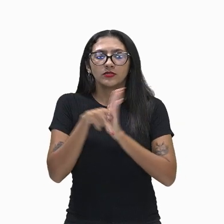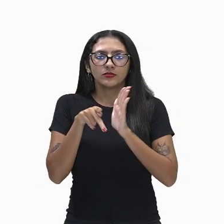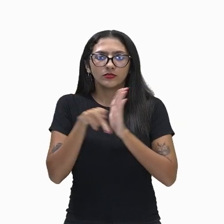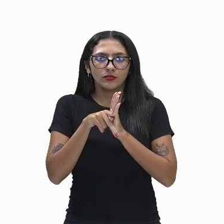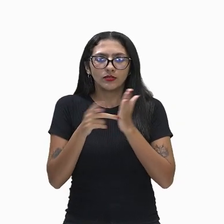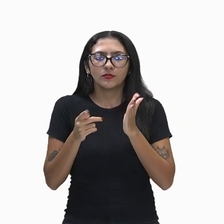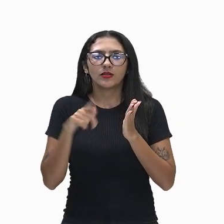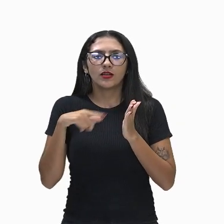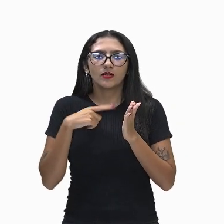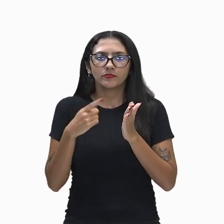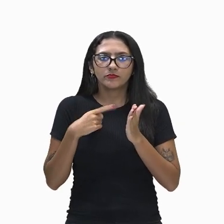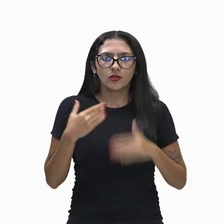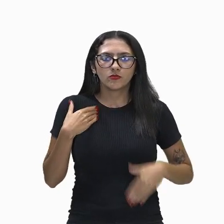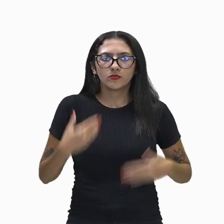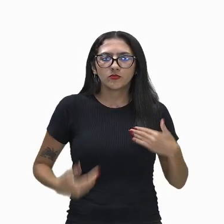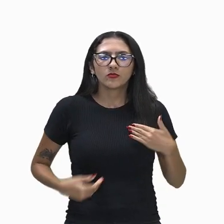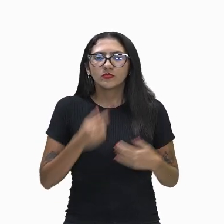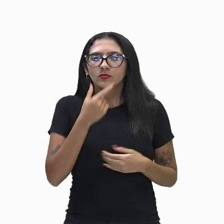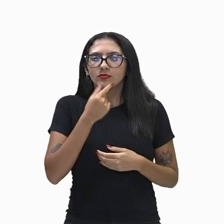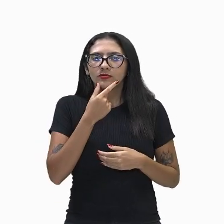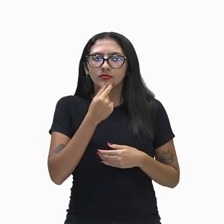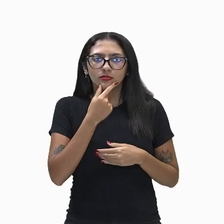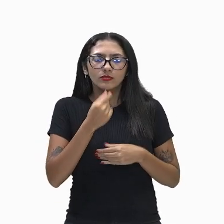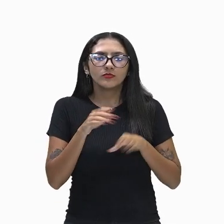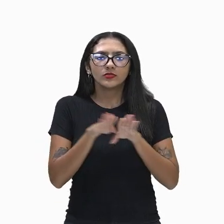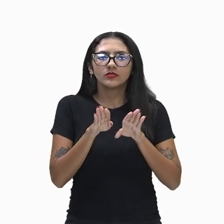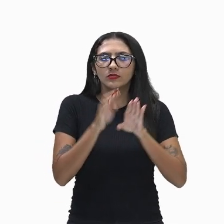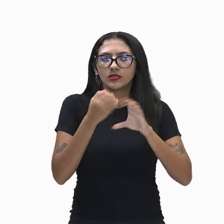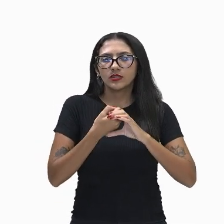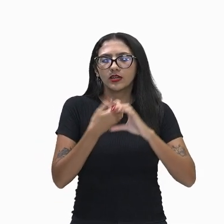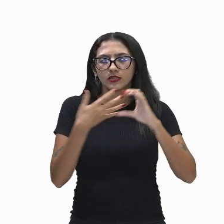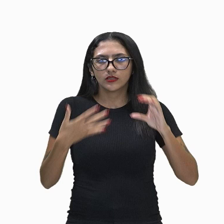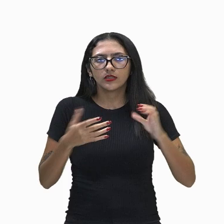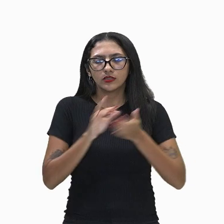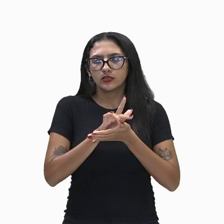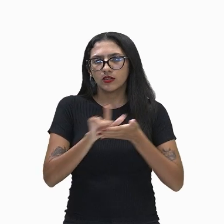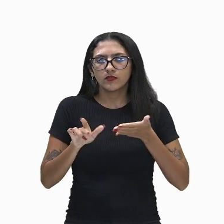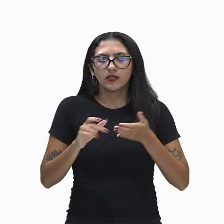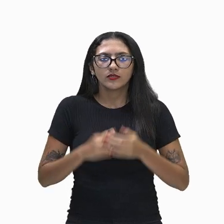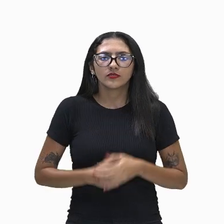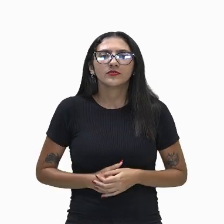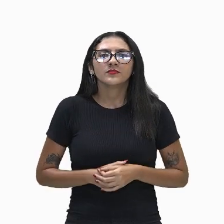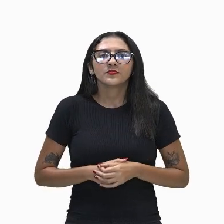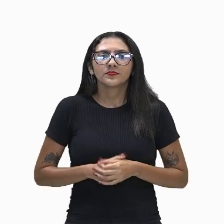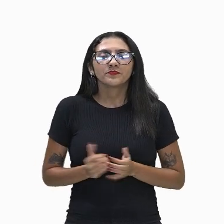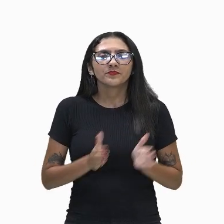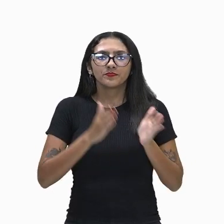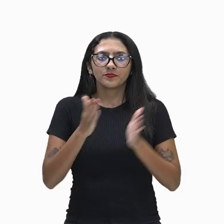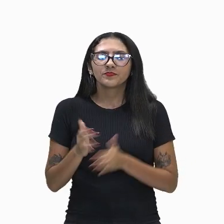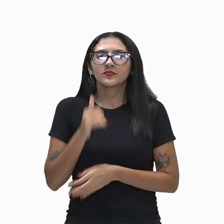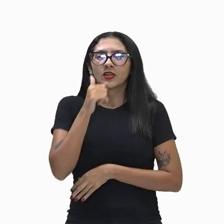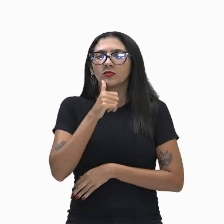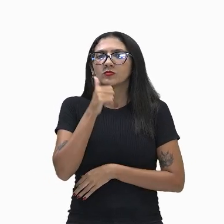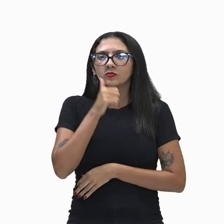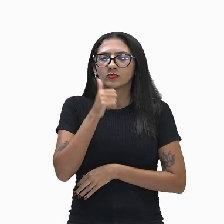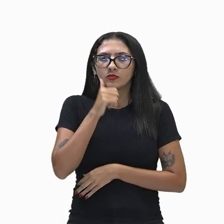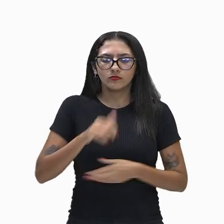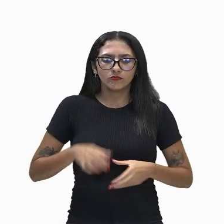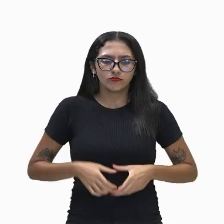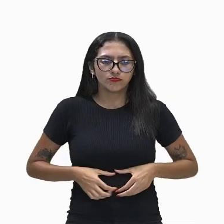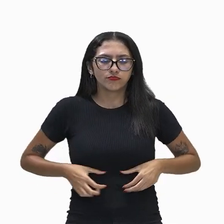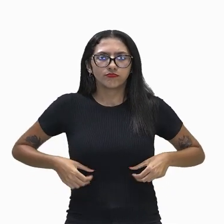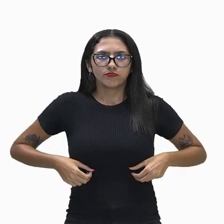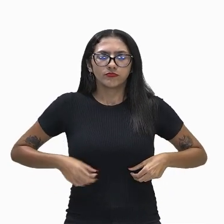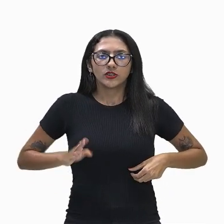sexuais masculinos e características sexuais secundárias. Já nas meninas, os ovários começam